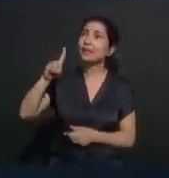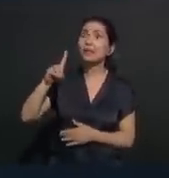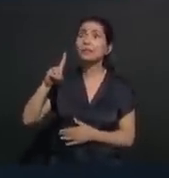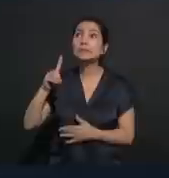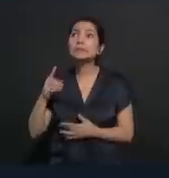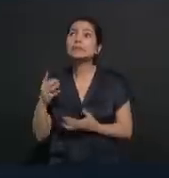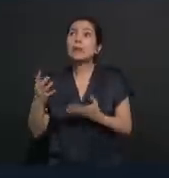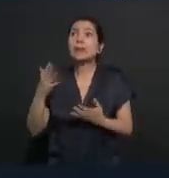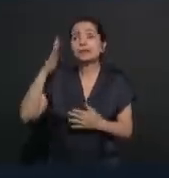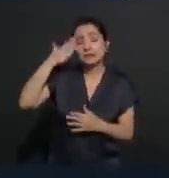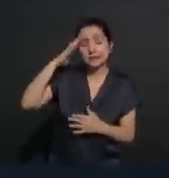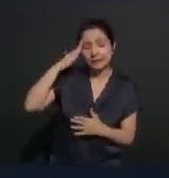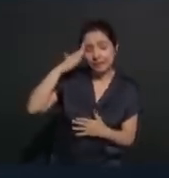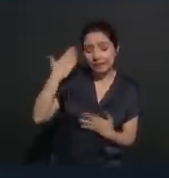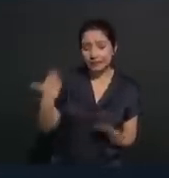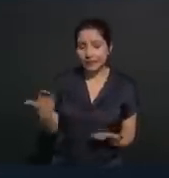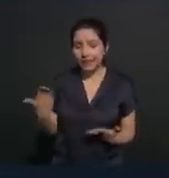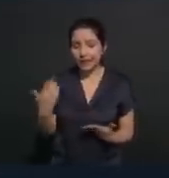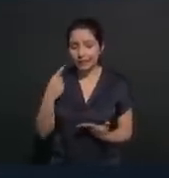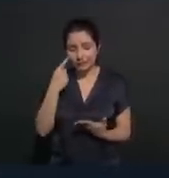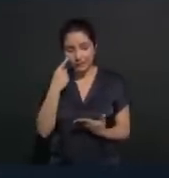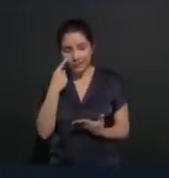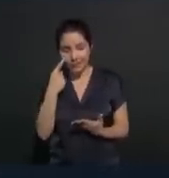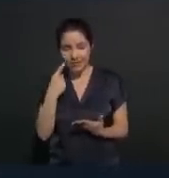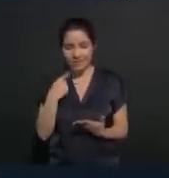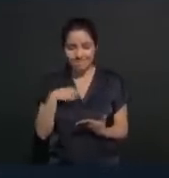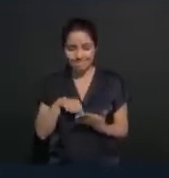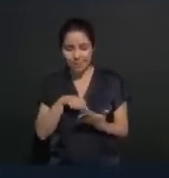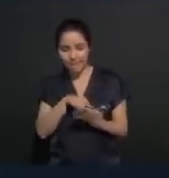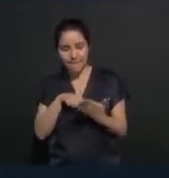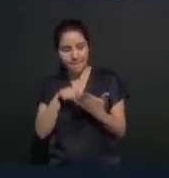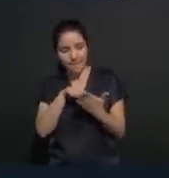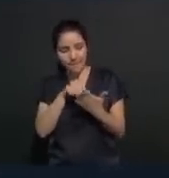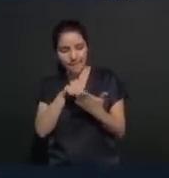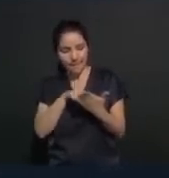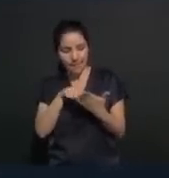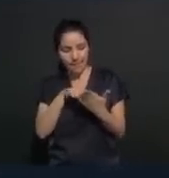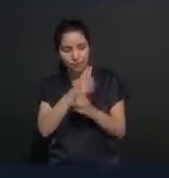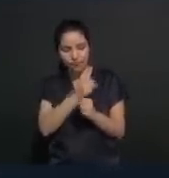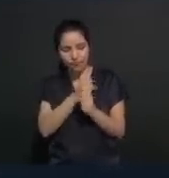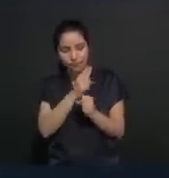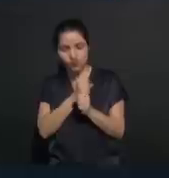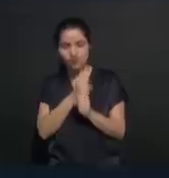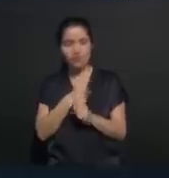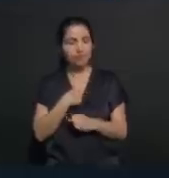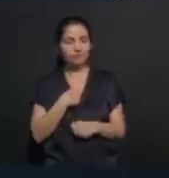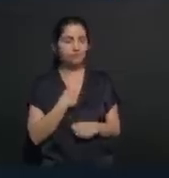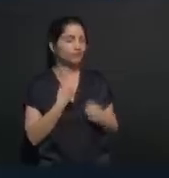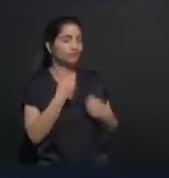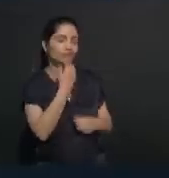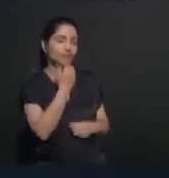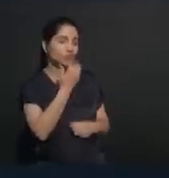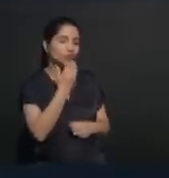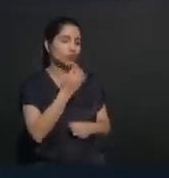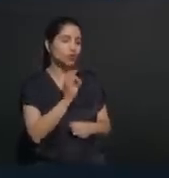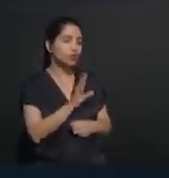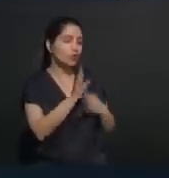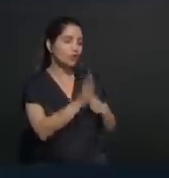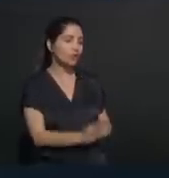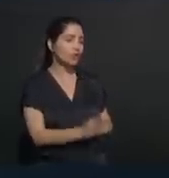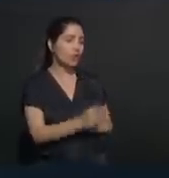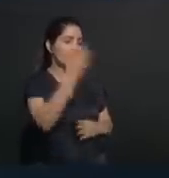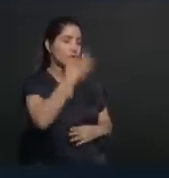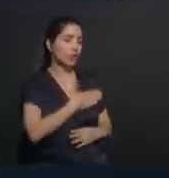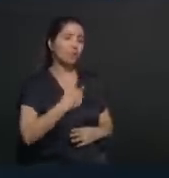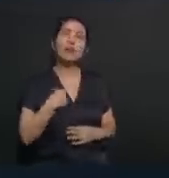entender. Vamos pôr aqui no bico da calculadora. Deus fala assim: não vai bater a conta. Eu só quero que você seja fiel. Não, mas me dá motivos para eu